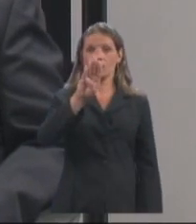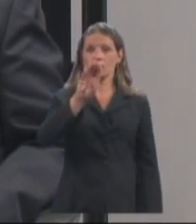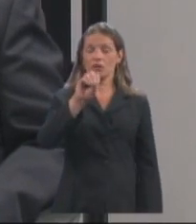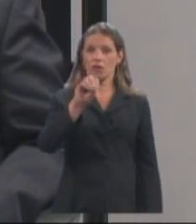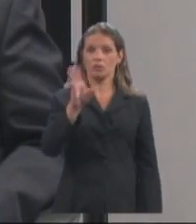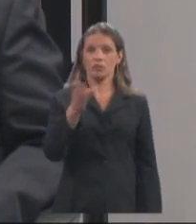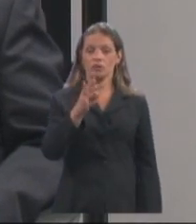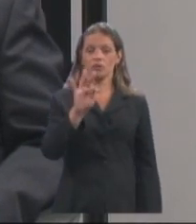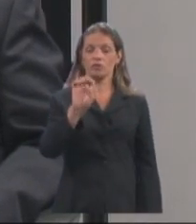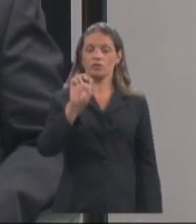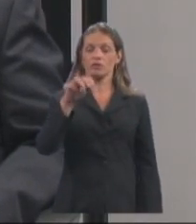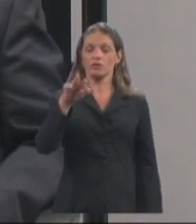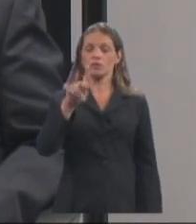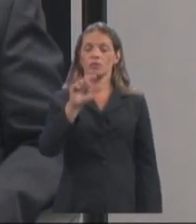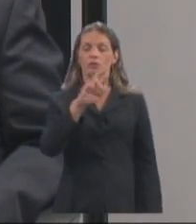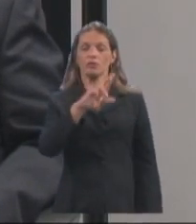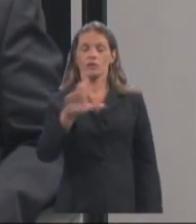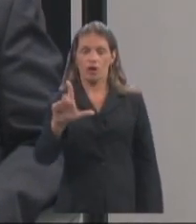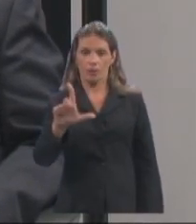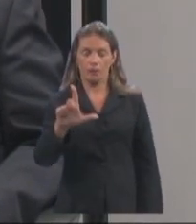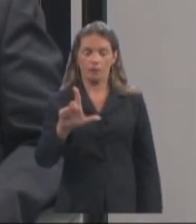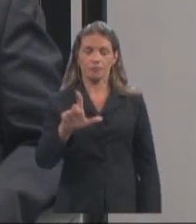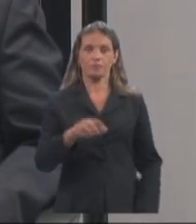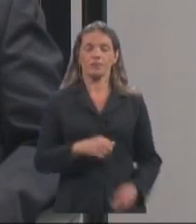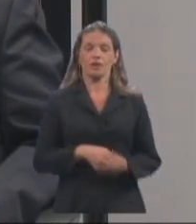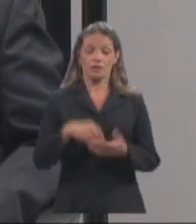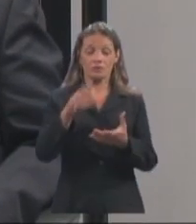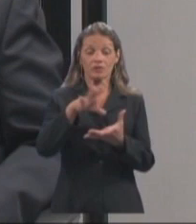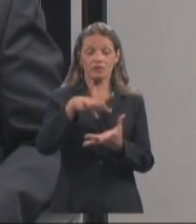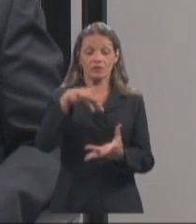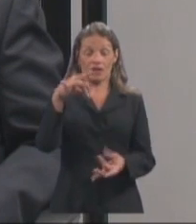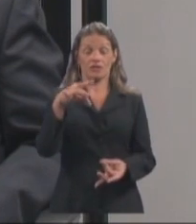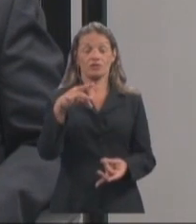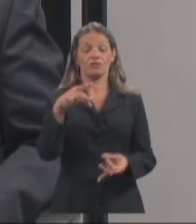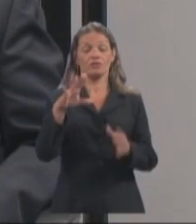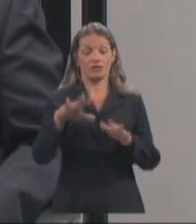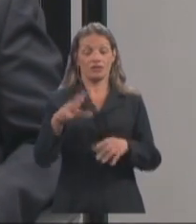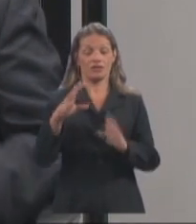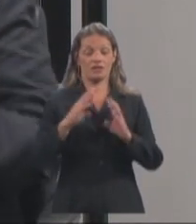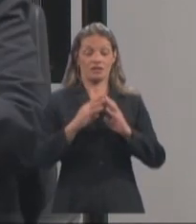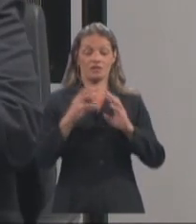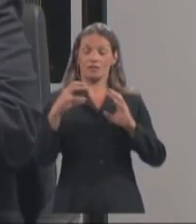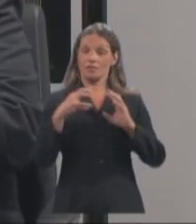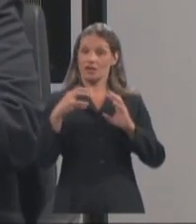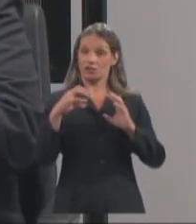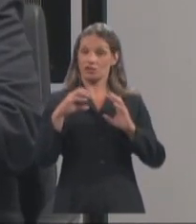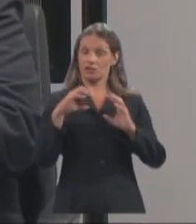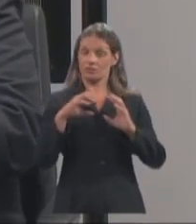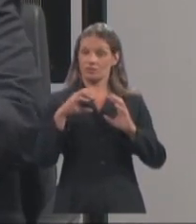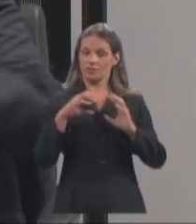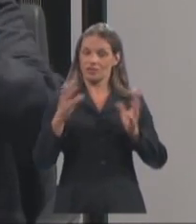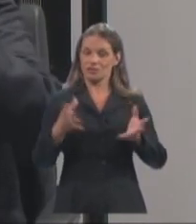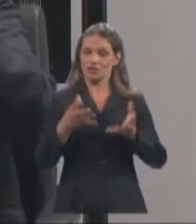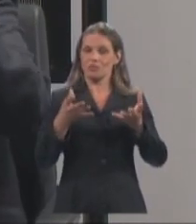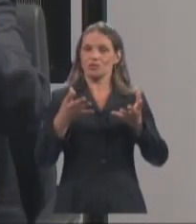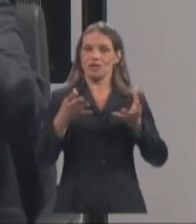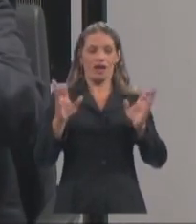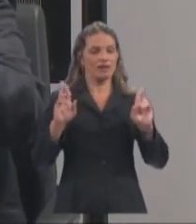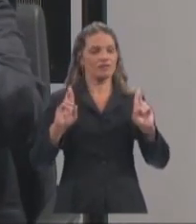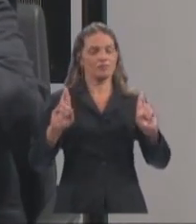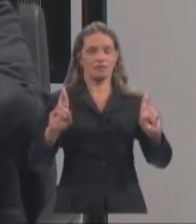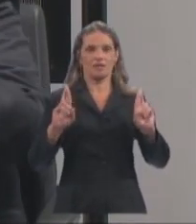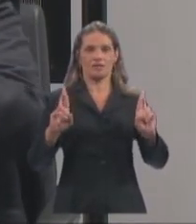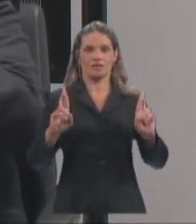temporal porque a a espiritualidade Ela tá no lobo temporal e a espiritualidade estimula a